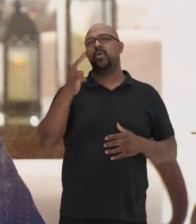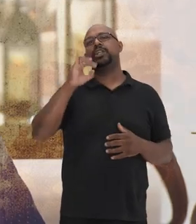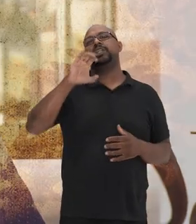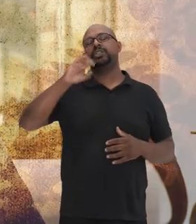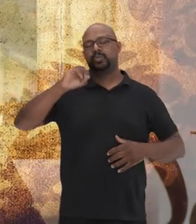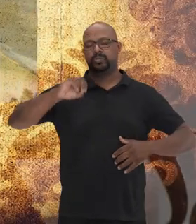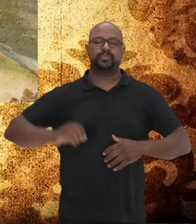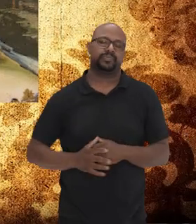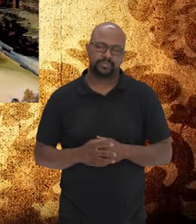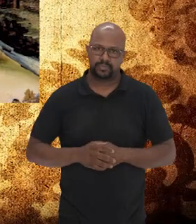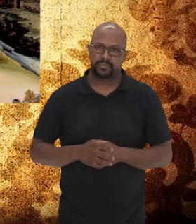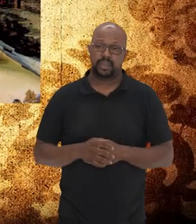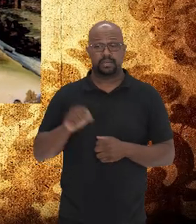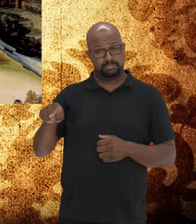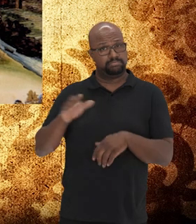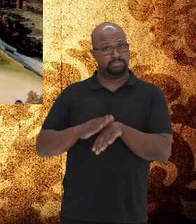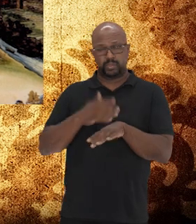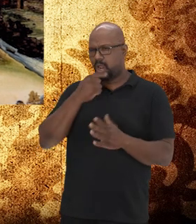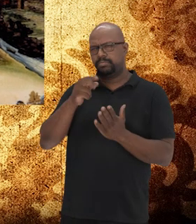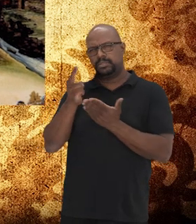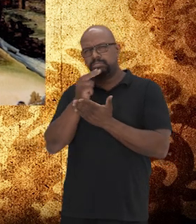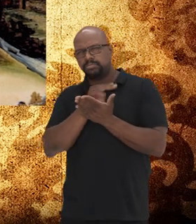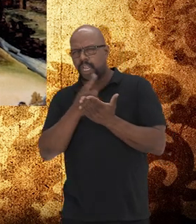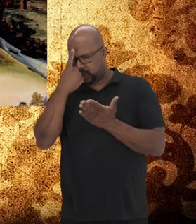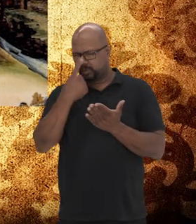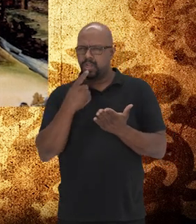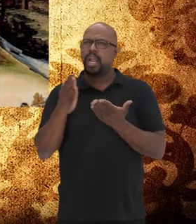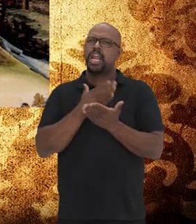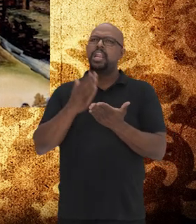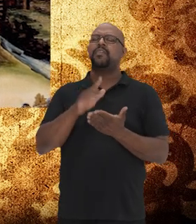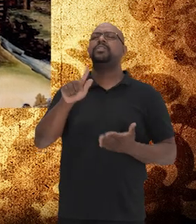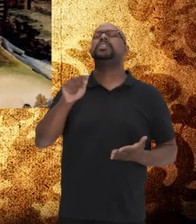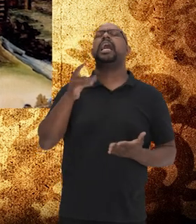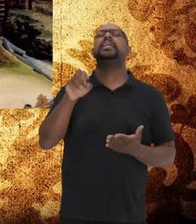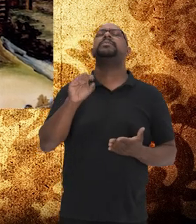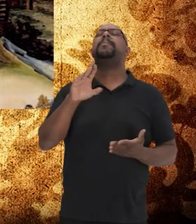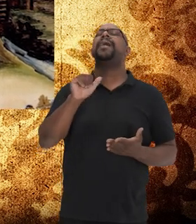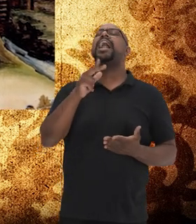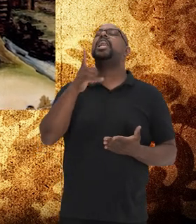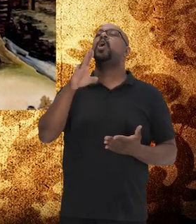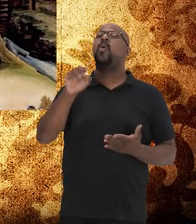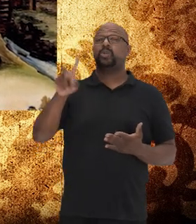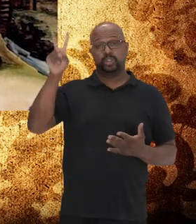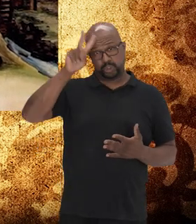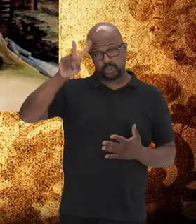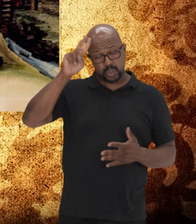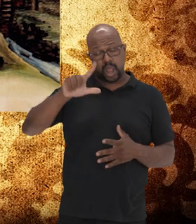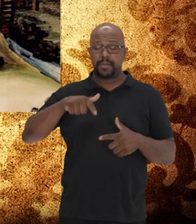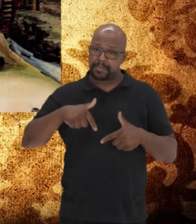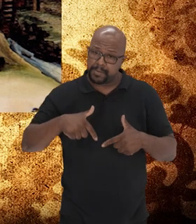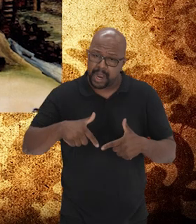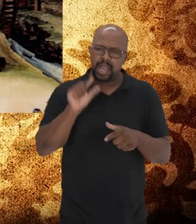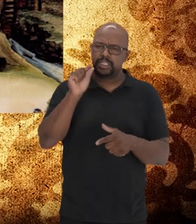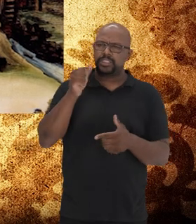Nassau transpost ilustrou o livro de Gaspar barleou intitulado história dos feitos